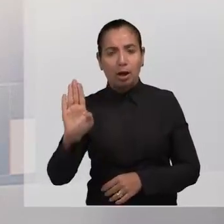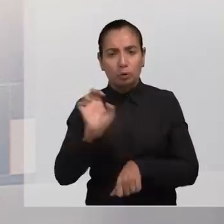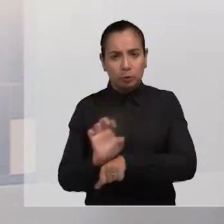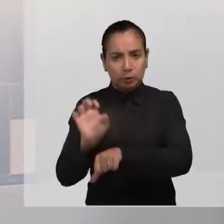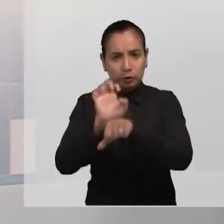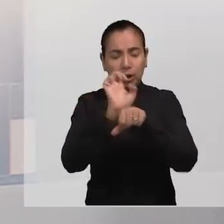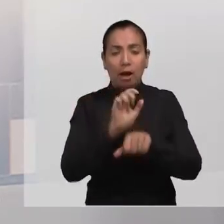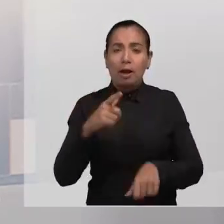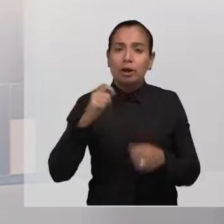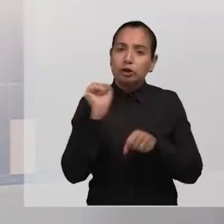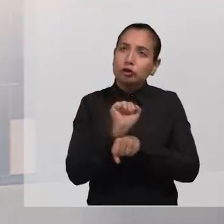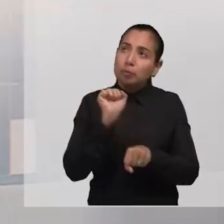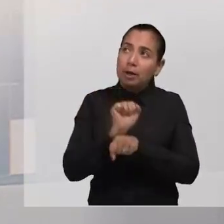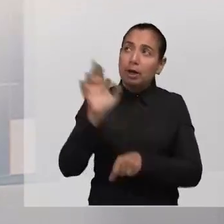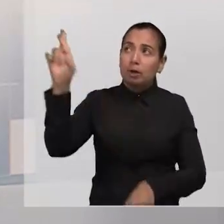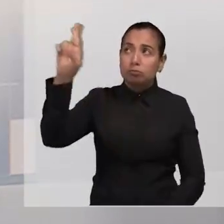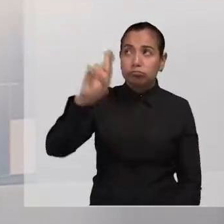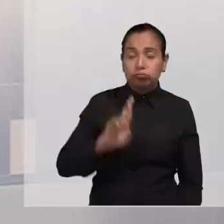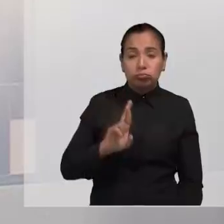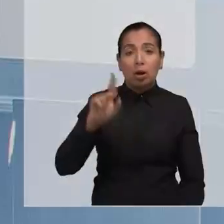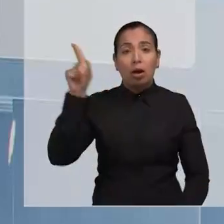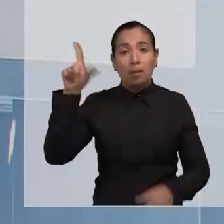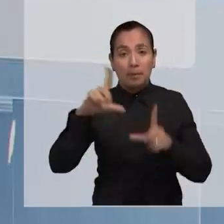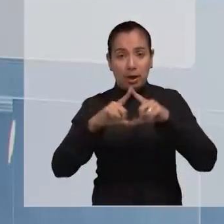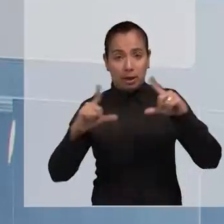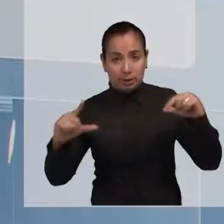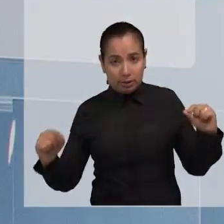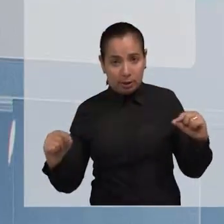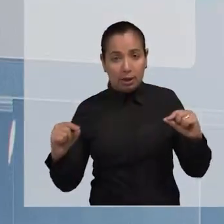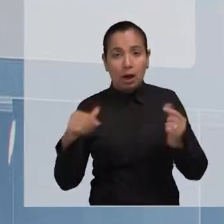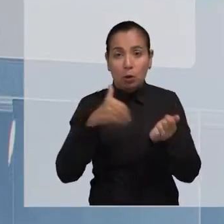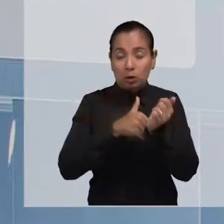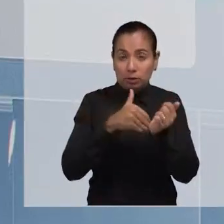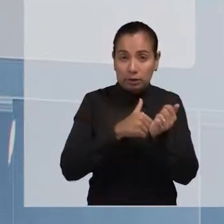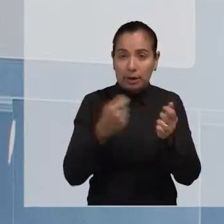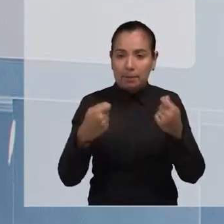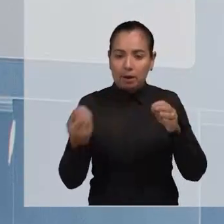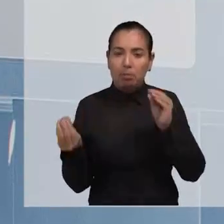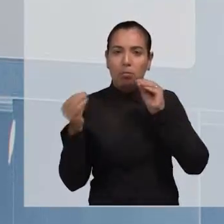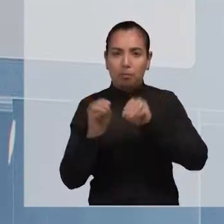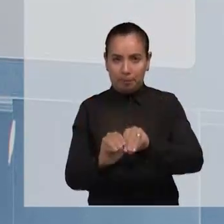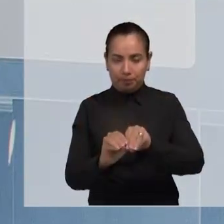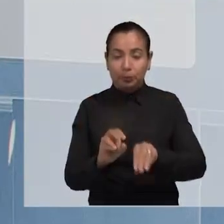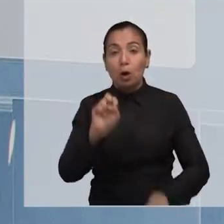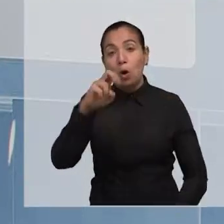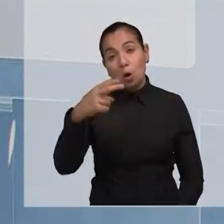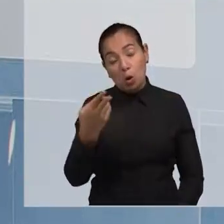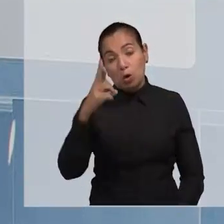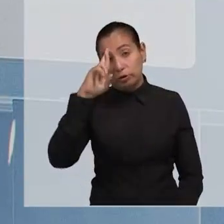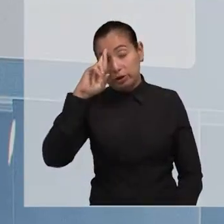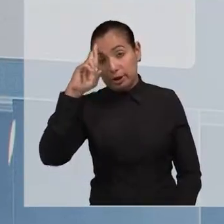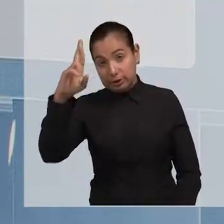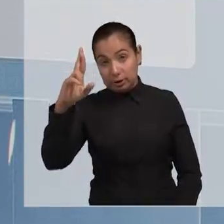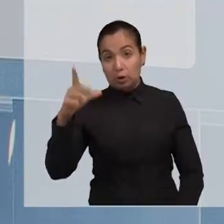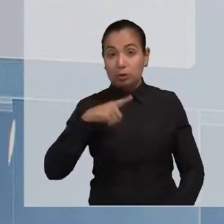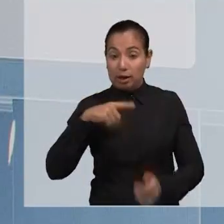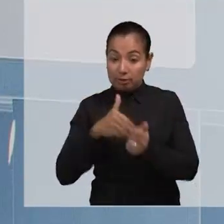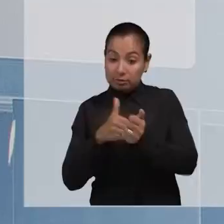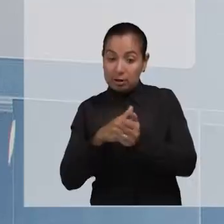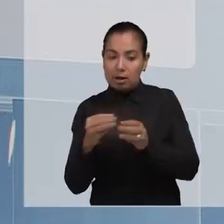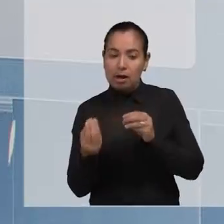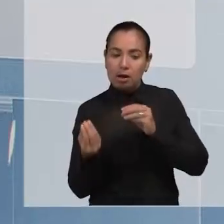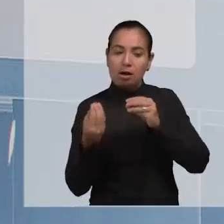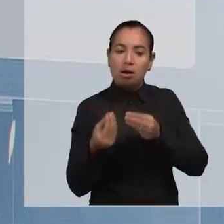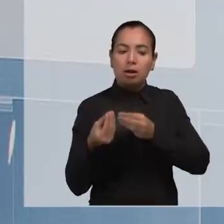como só deu na última hora. Mas ficou pessoas que tinham mandato, pessoas que já eram deputados federais, deputados estaduais,